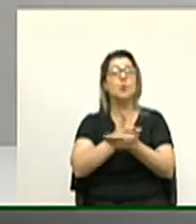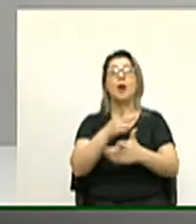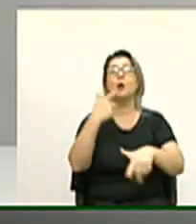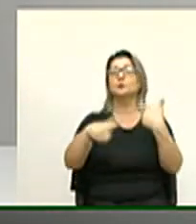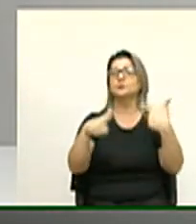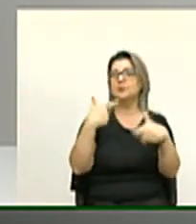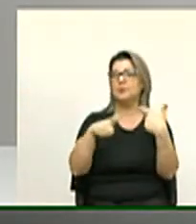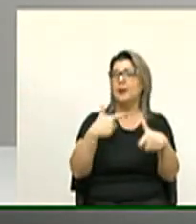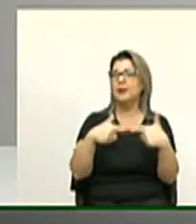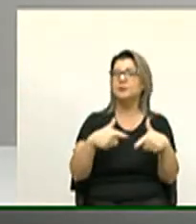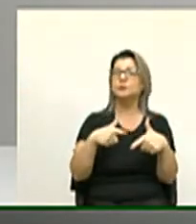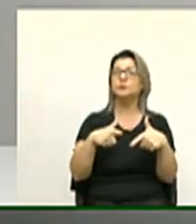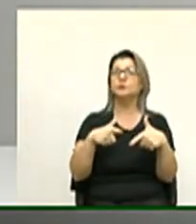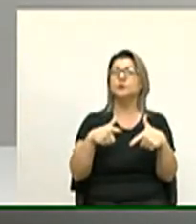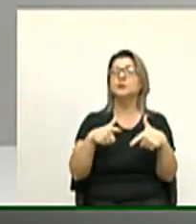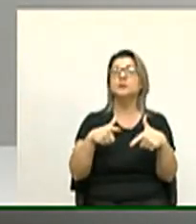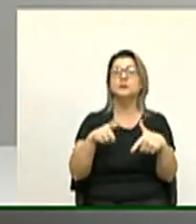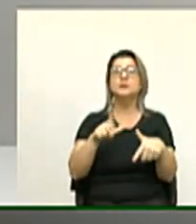sido